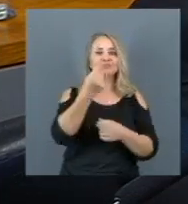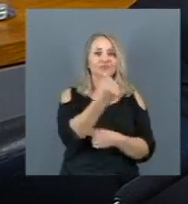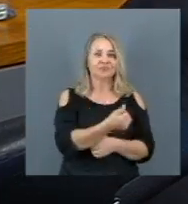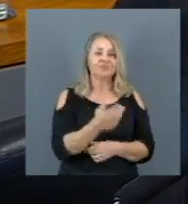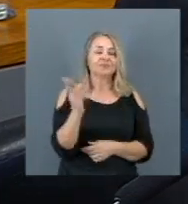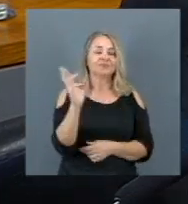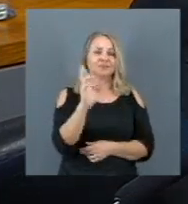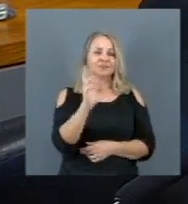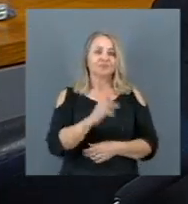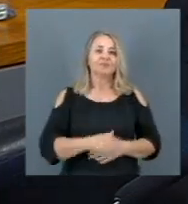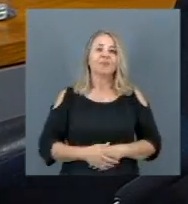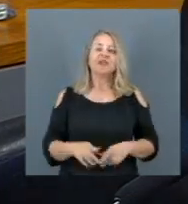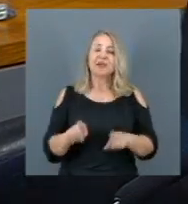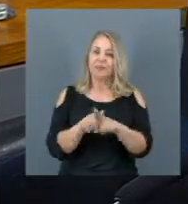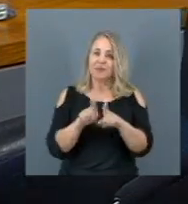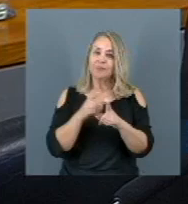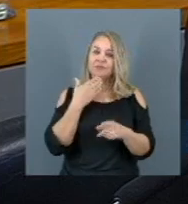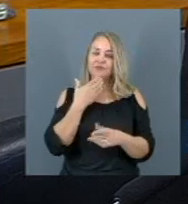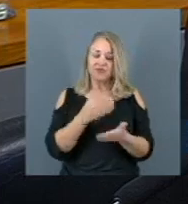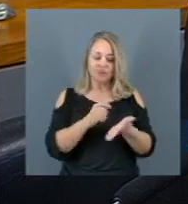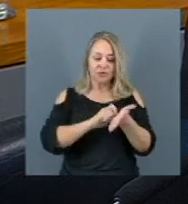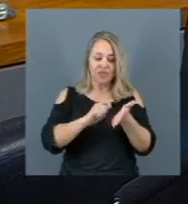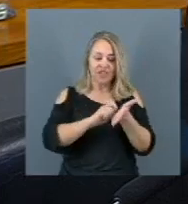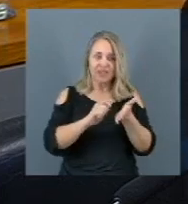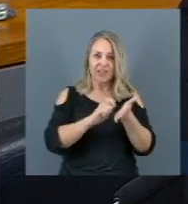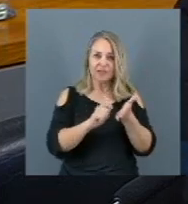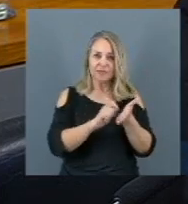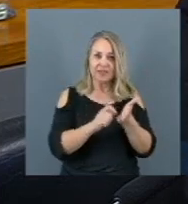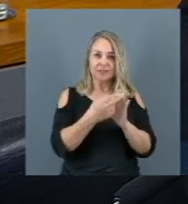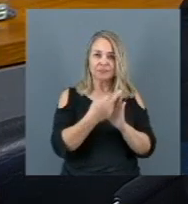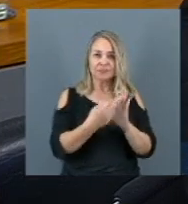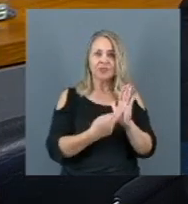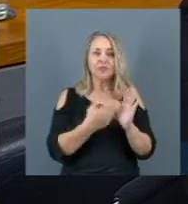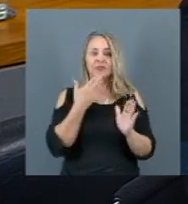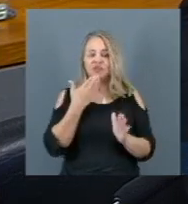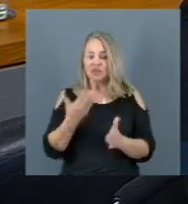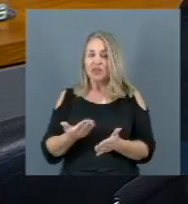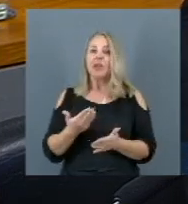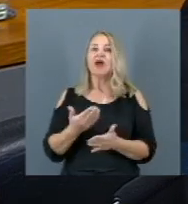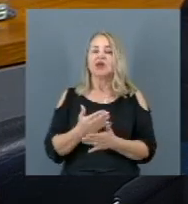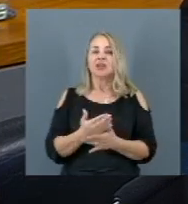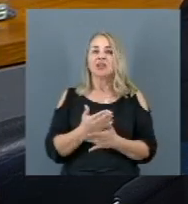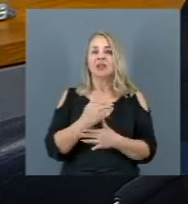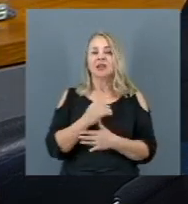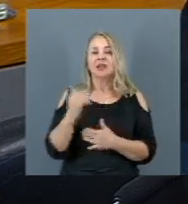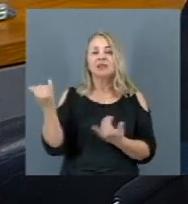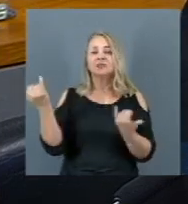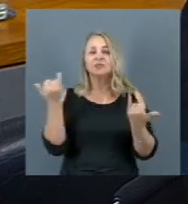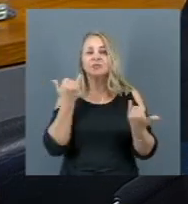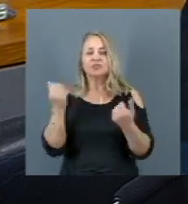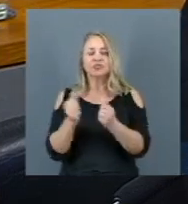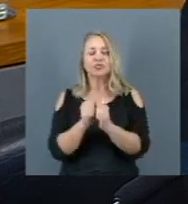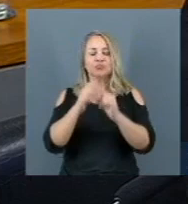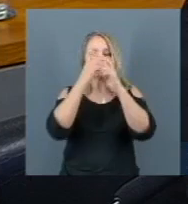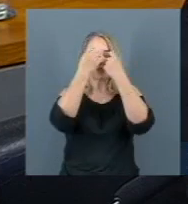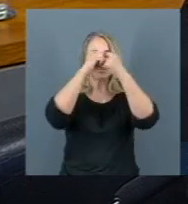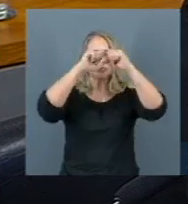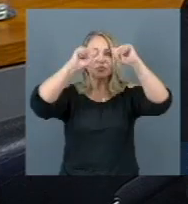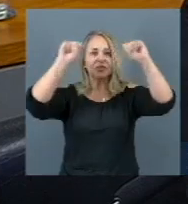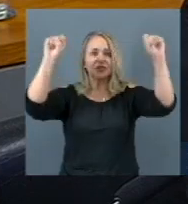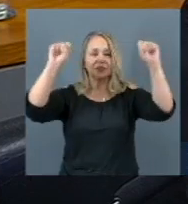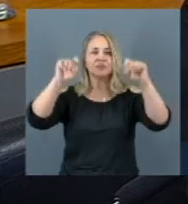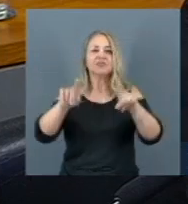requerimento, para que nós pudéssemos pedir o compartilhamento das informações com o Supremo,